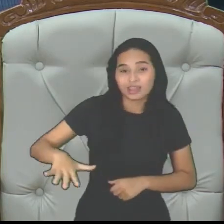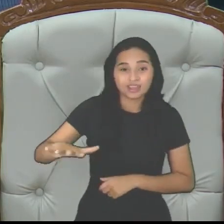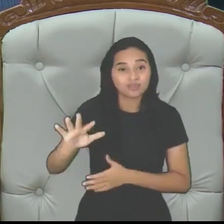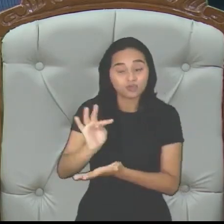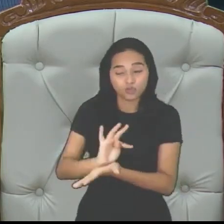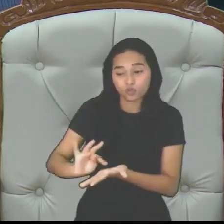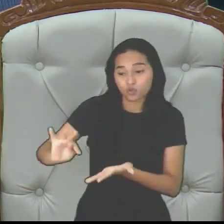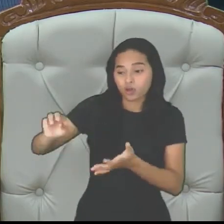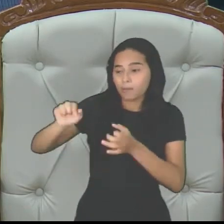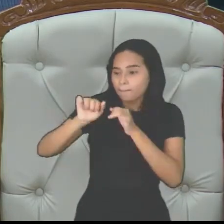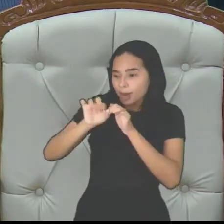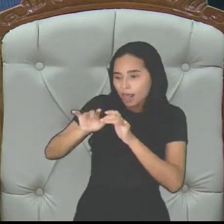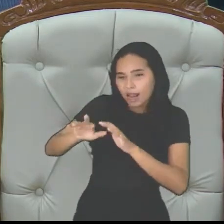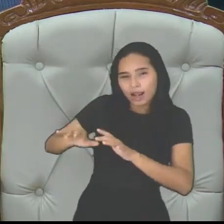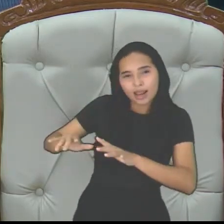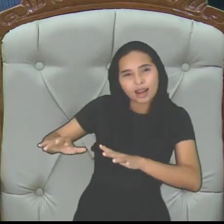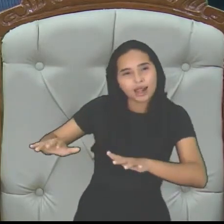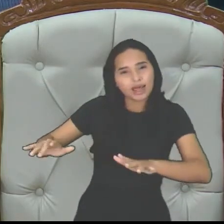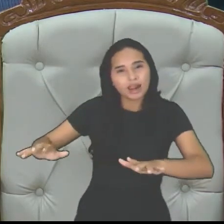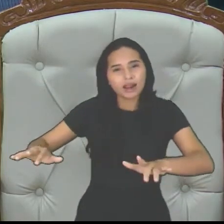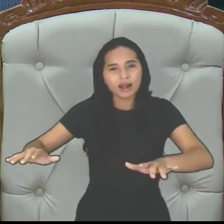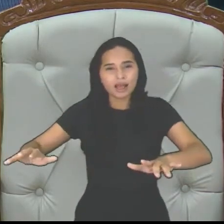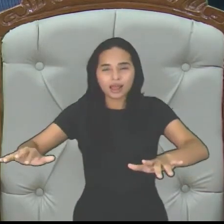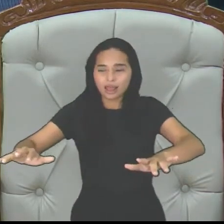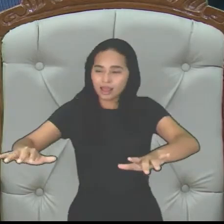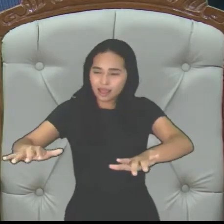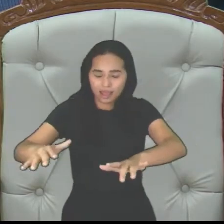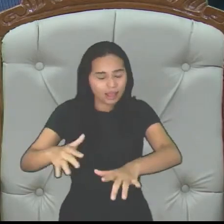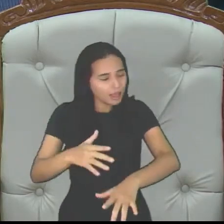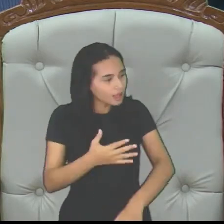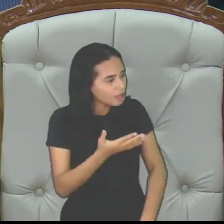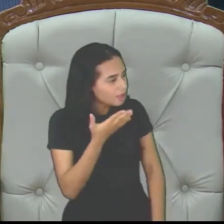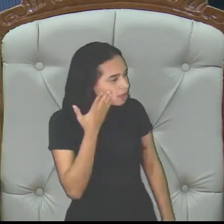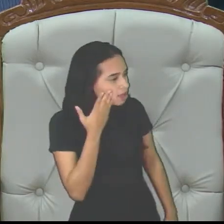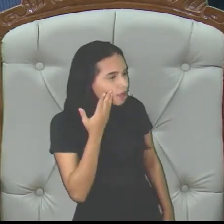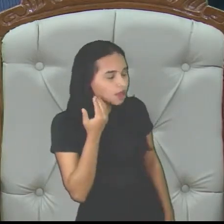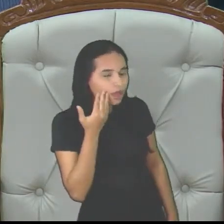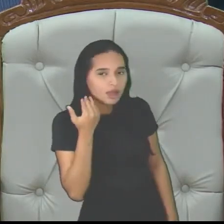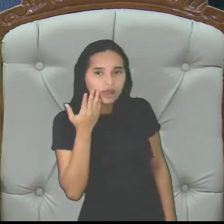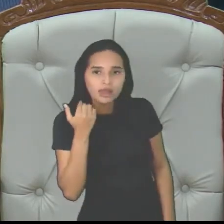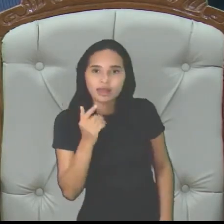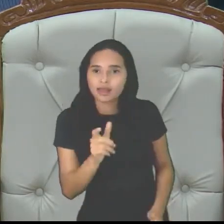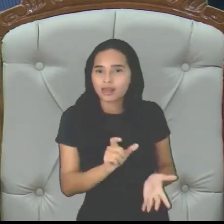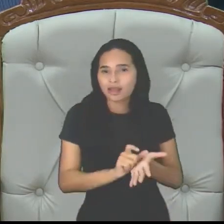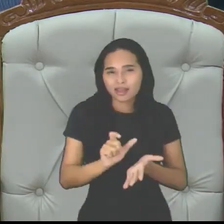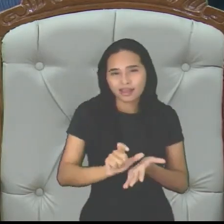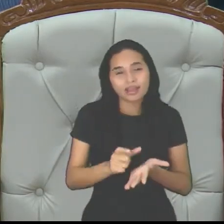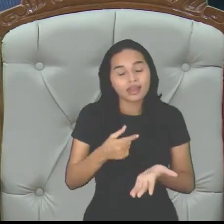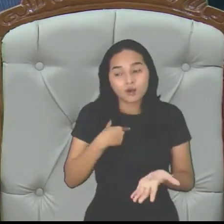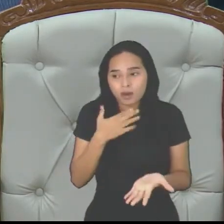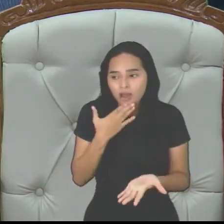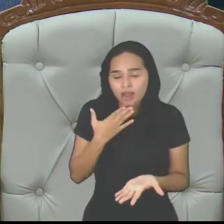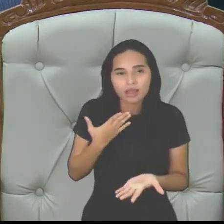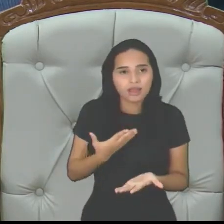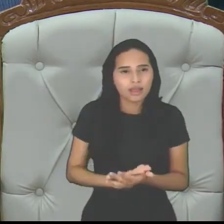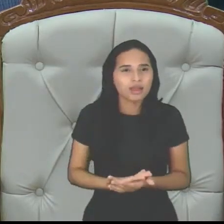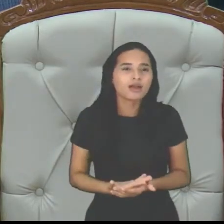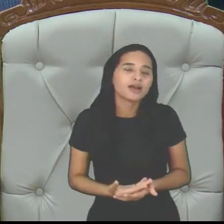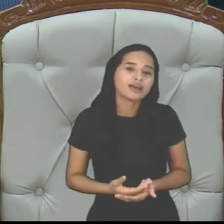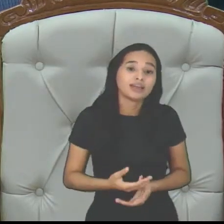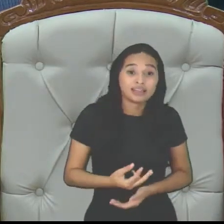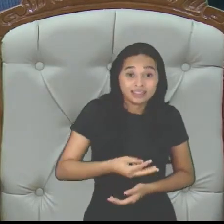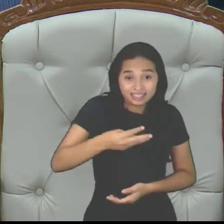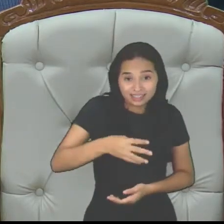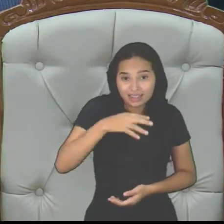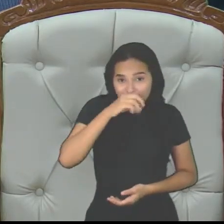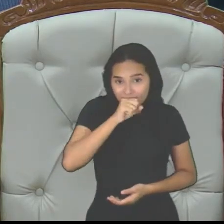ficasse imbuídos da palavra do Senhor. E eu fico perplexo como é que em 3 sábados o